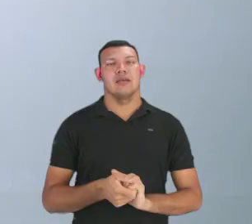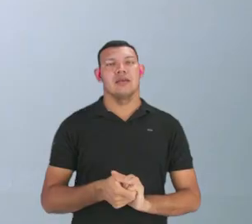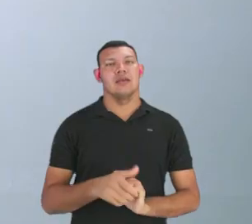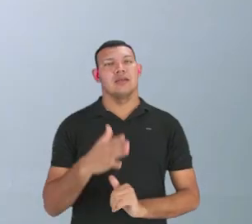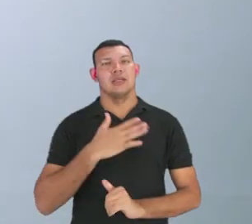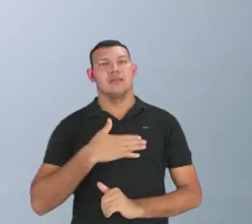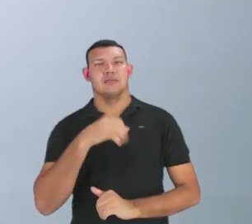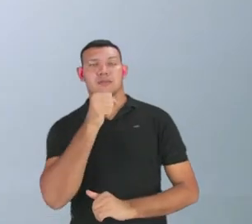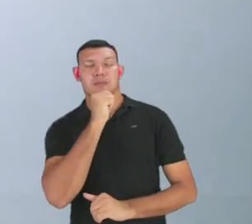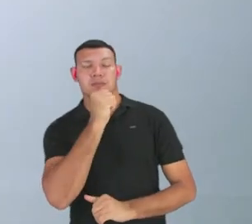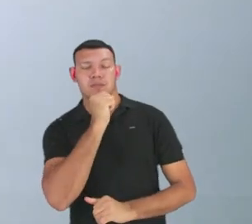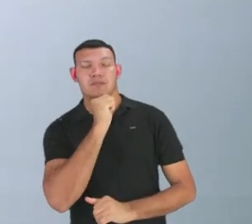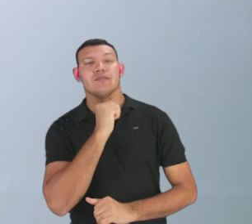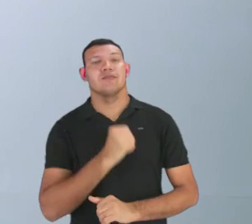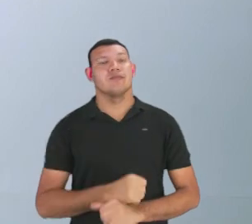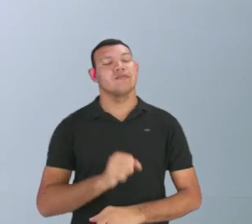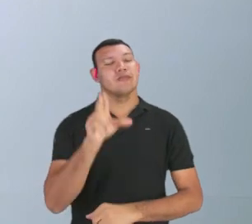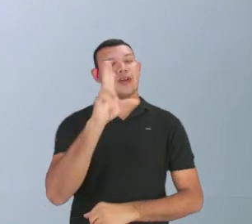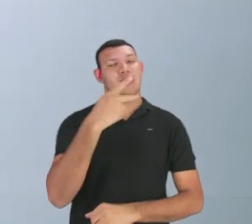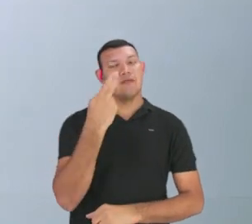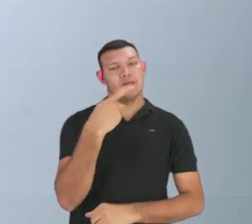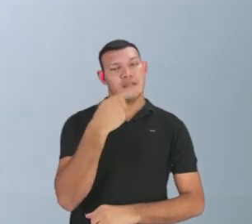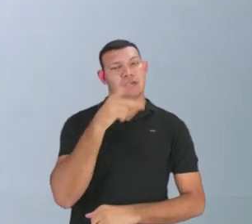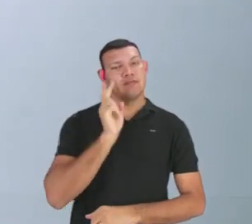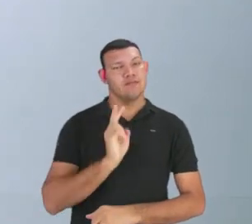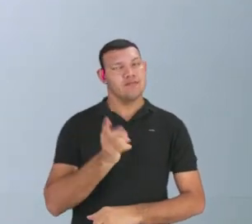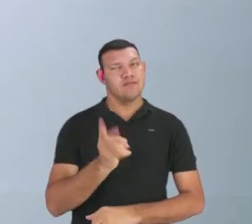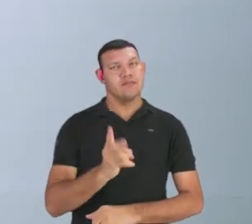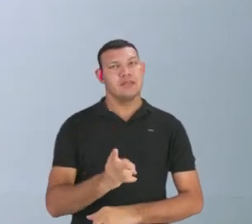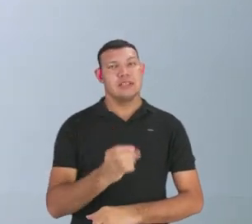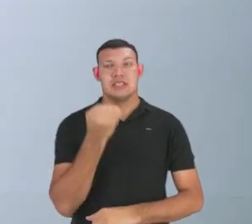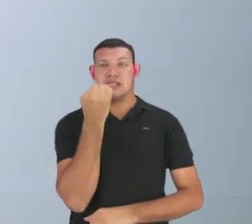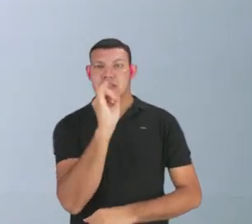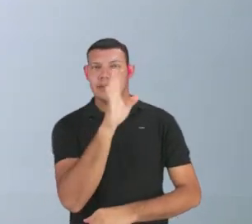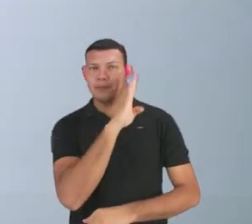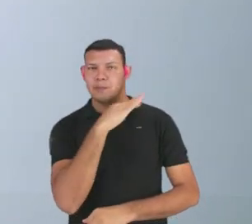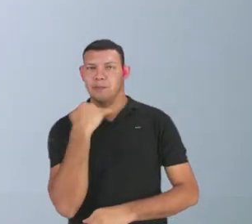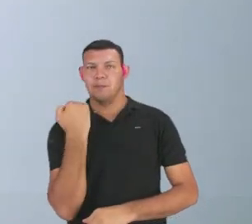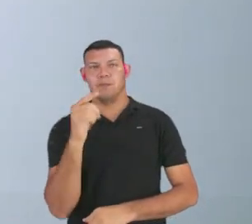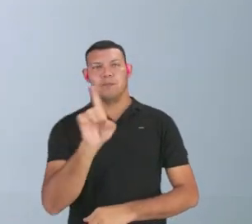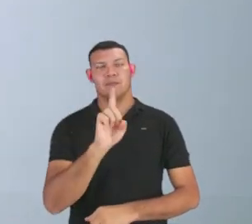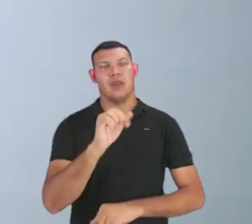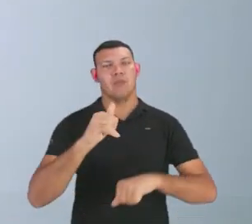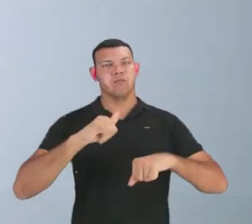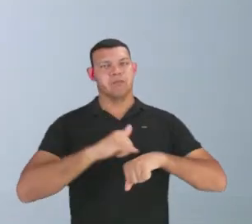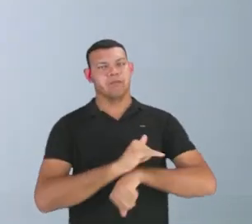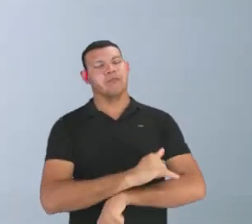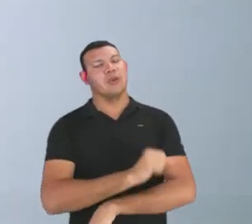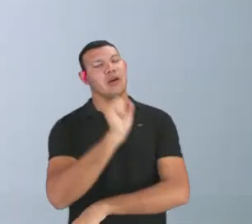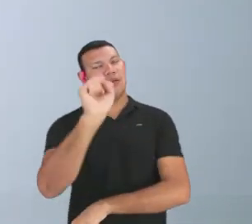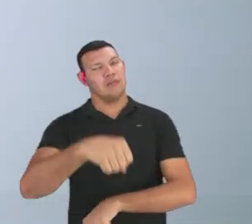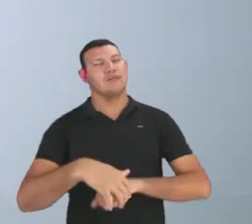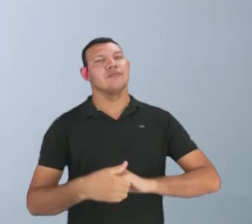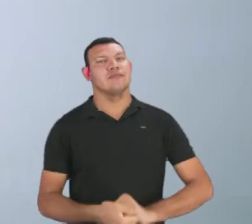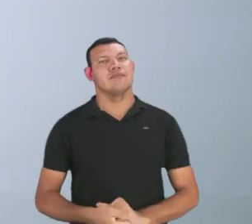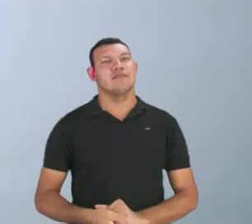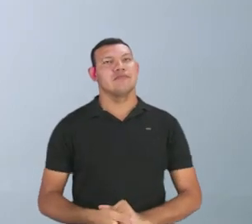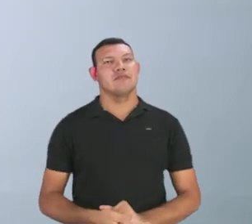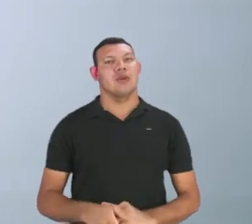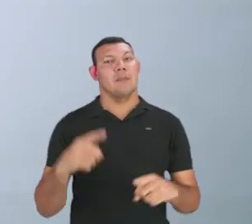muito forte. O argumento de autoridade é aquele que sustenta aquilo que embasa uma tese e de forma